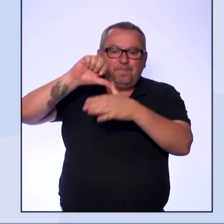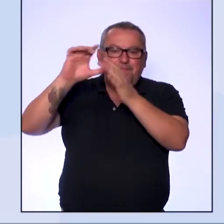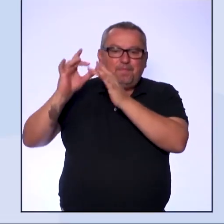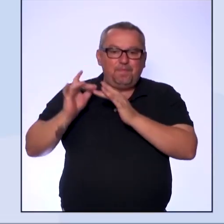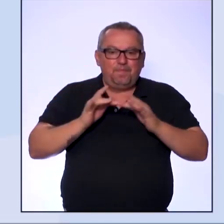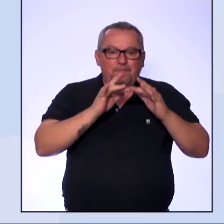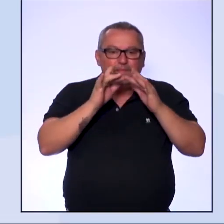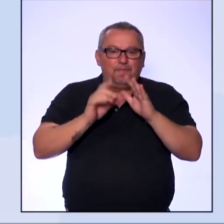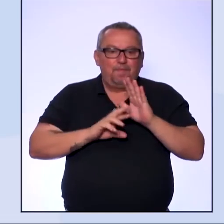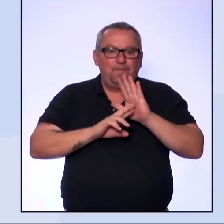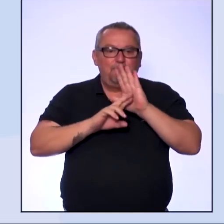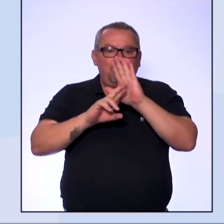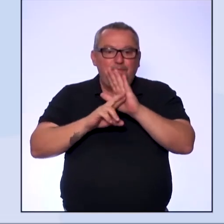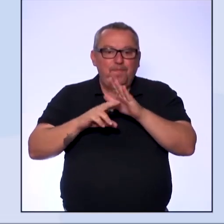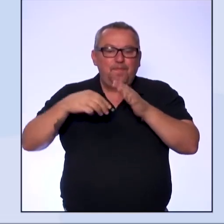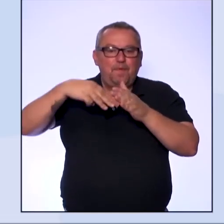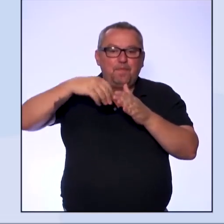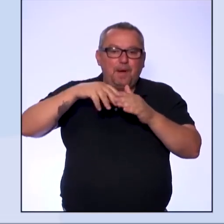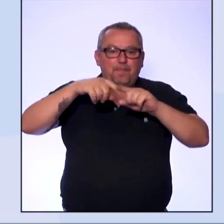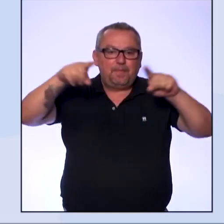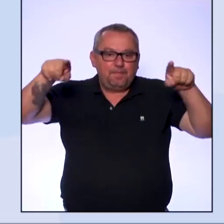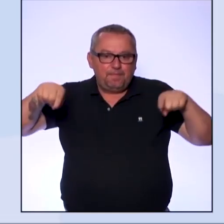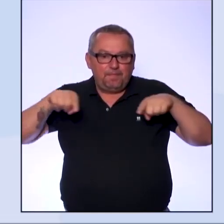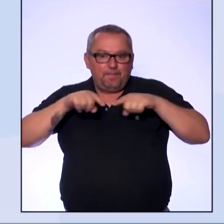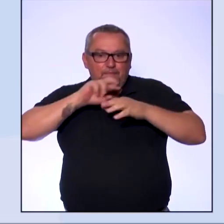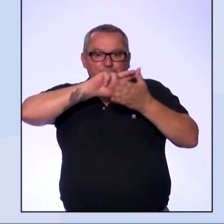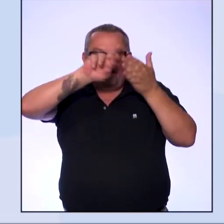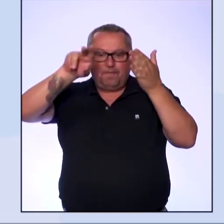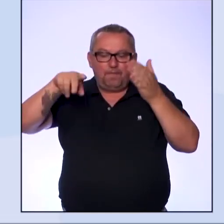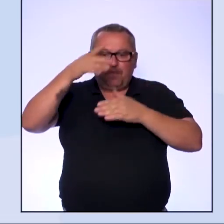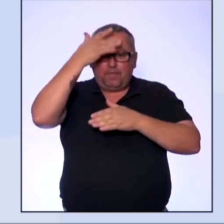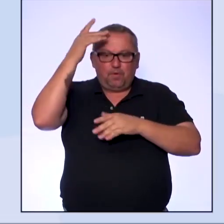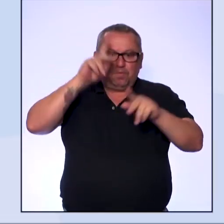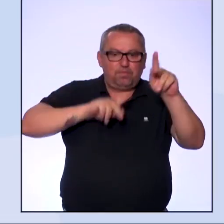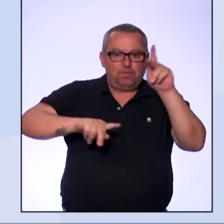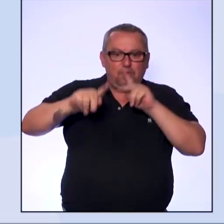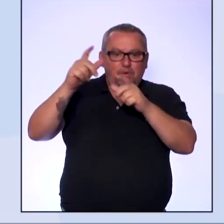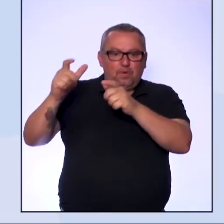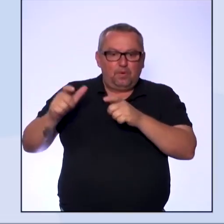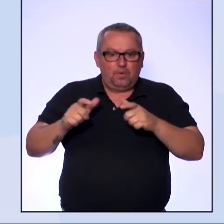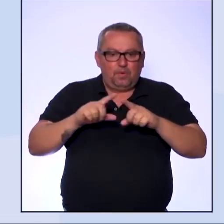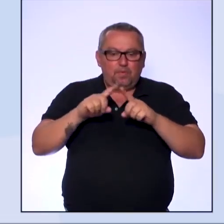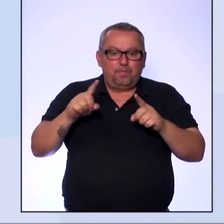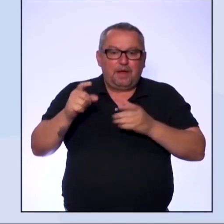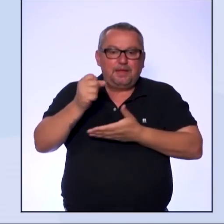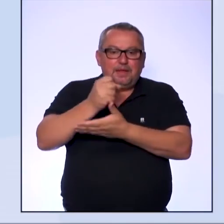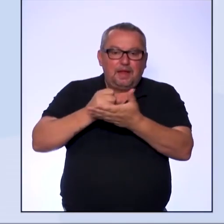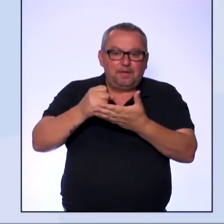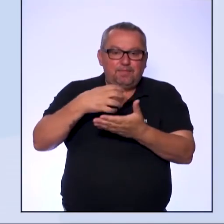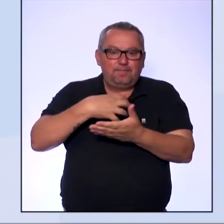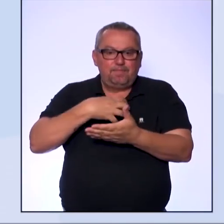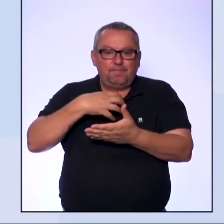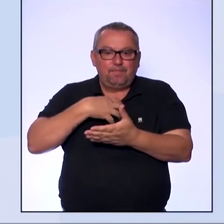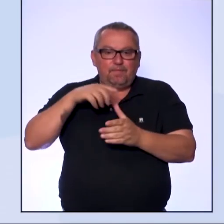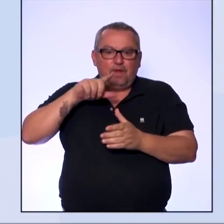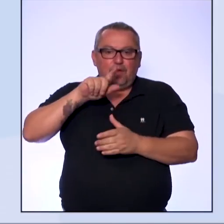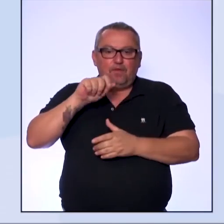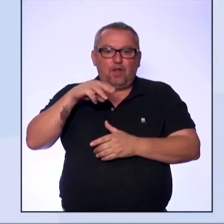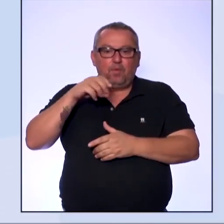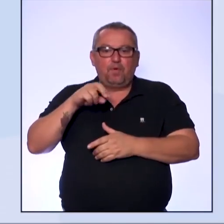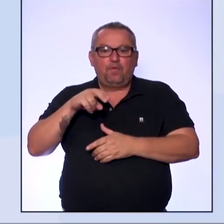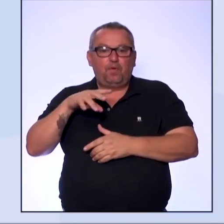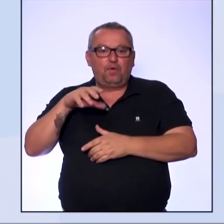por meio de representações cartográficas aos diferentes povos da região, com base em aspectos da